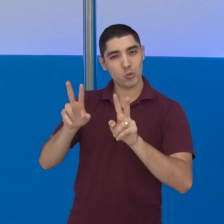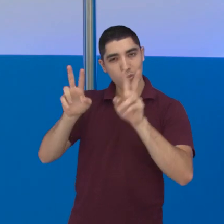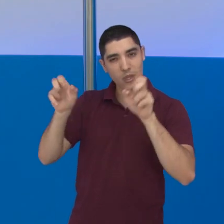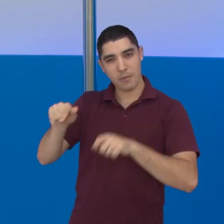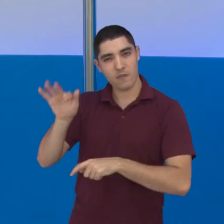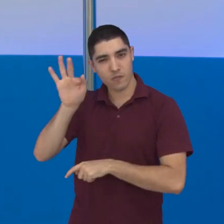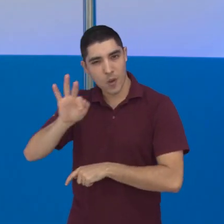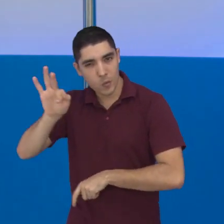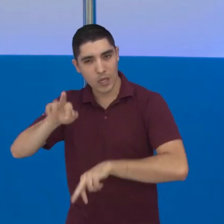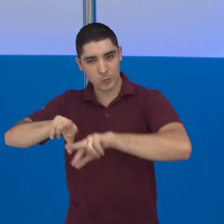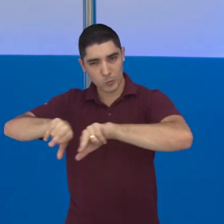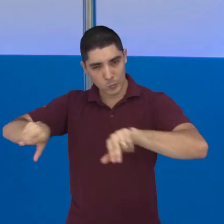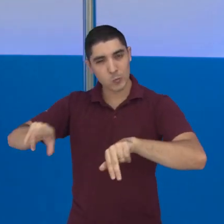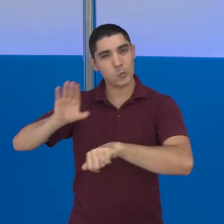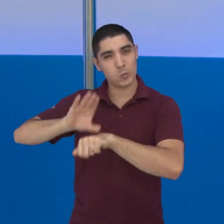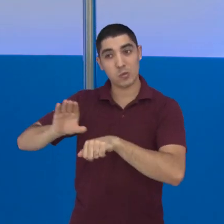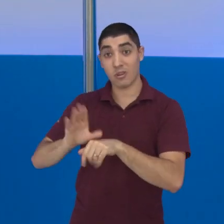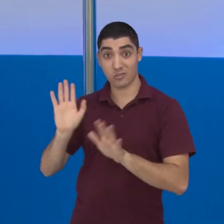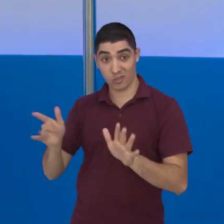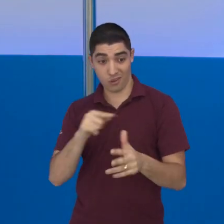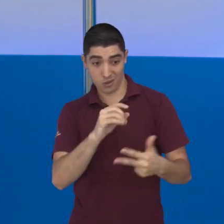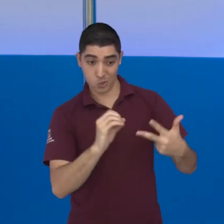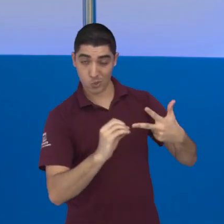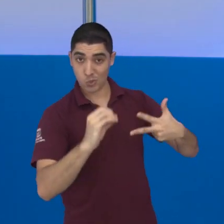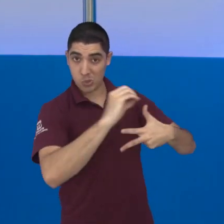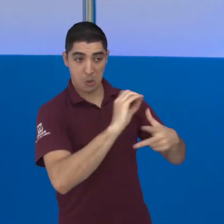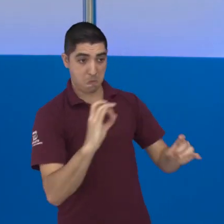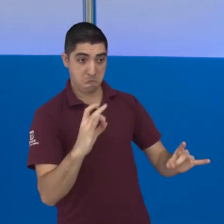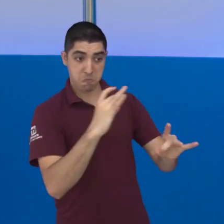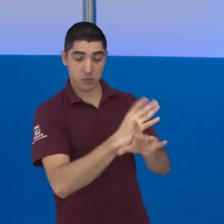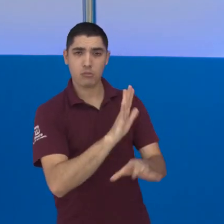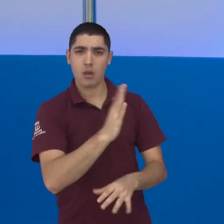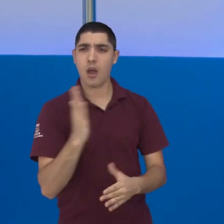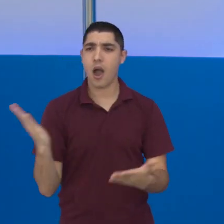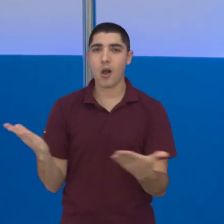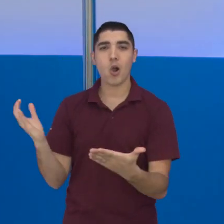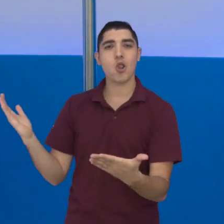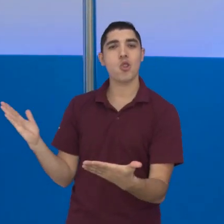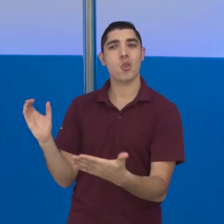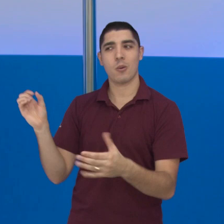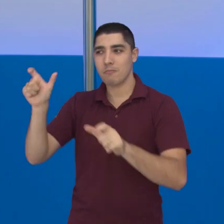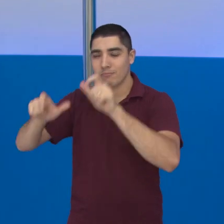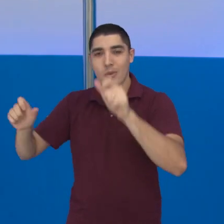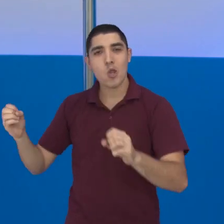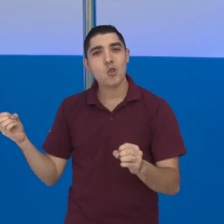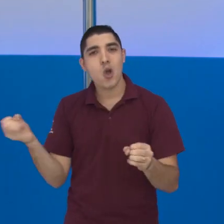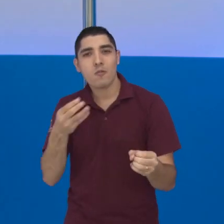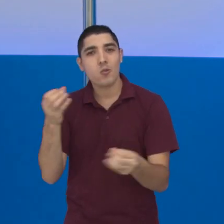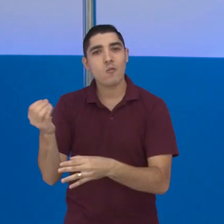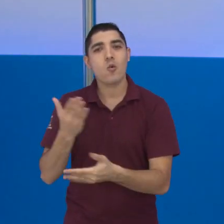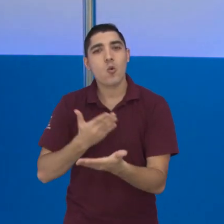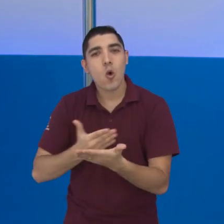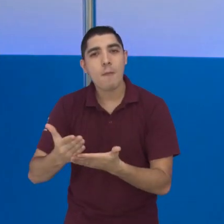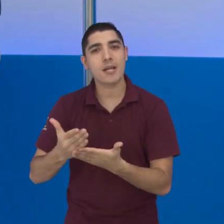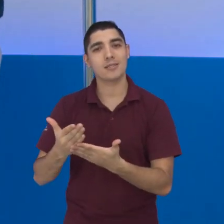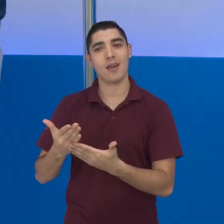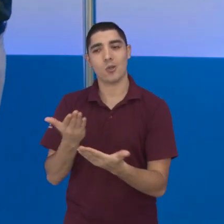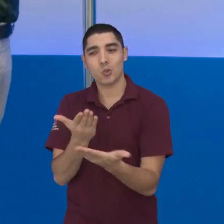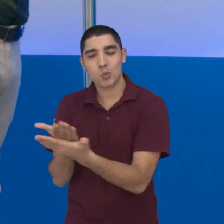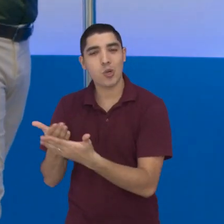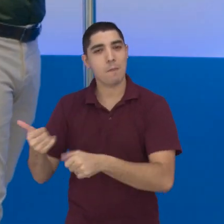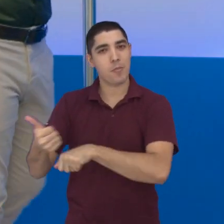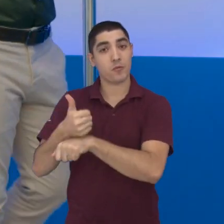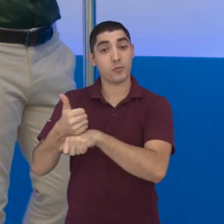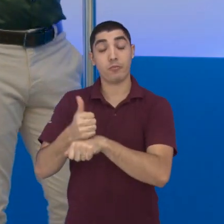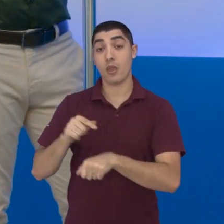manter o assunto na formação superior como a gente viu os aprovados no czu já estão se matriculando são novos estudantes começando uma graduação